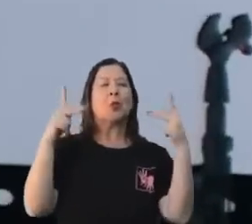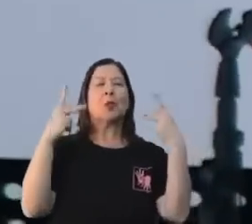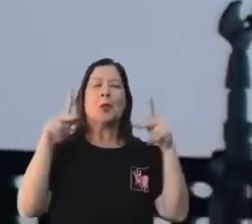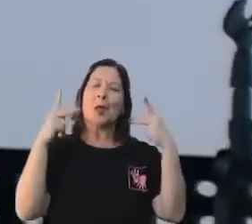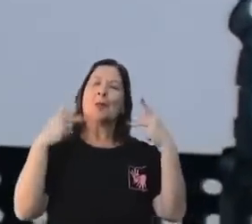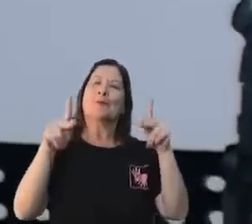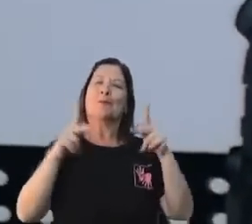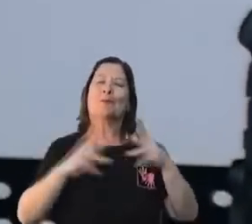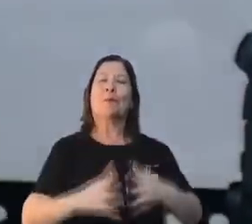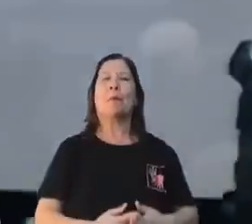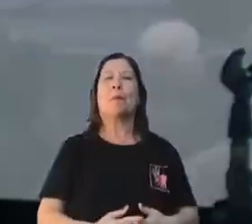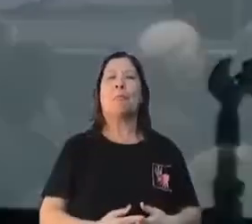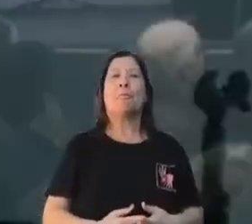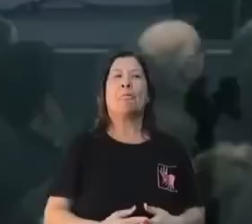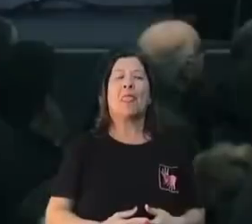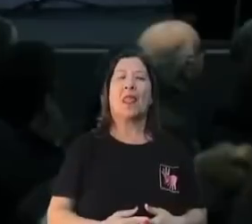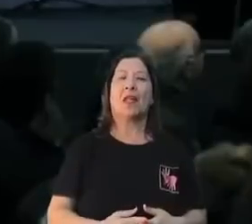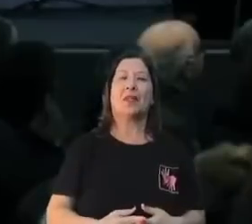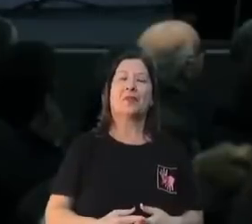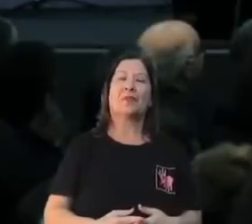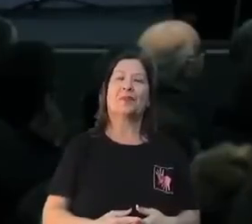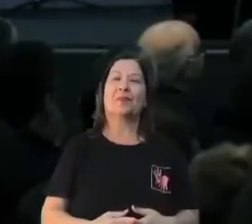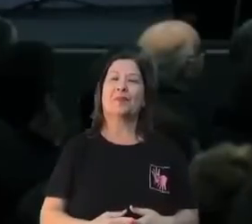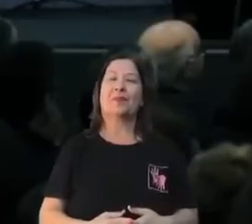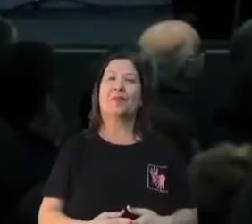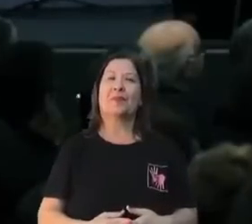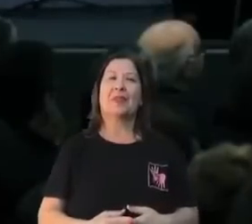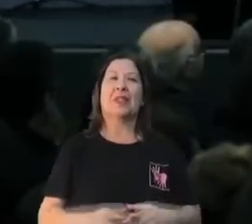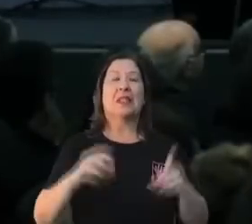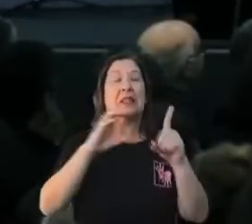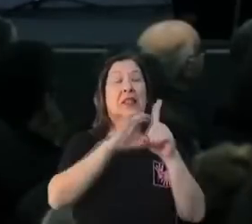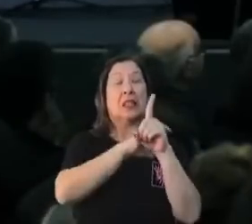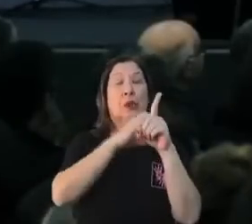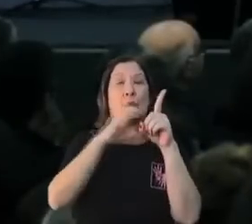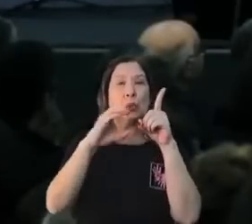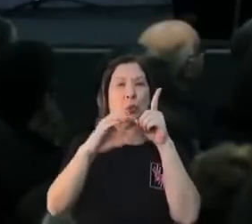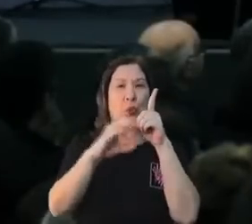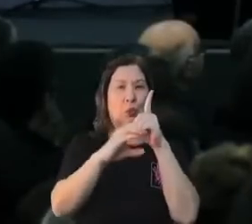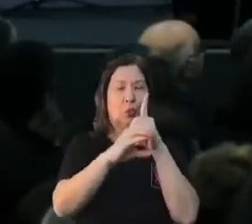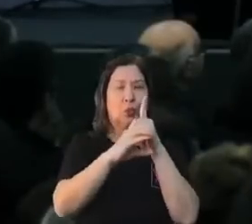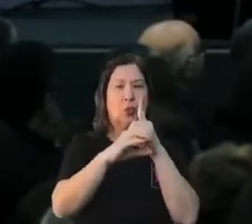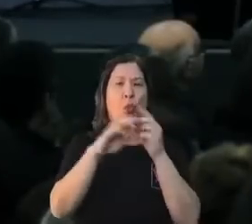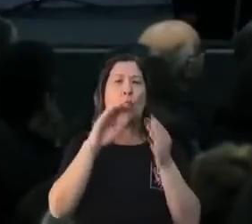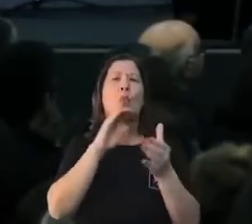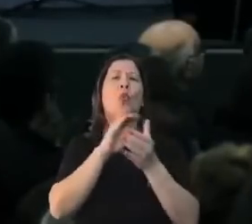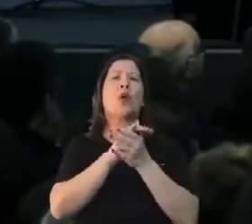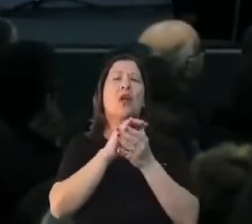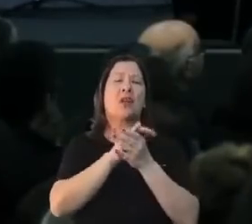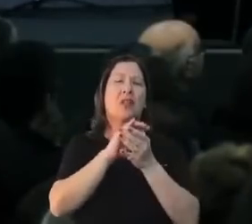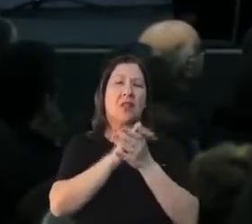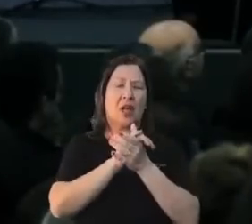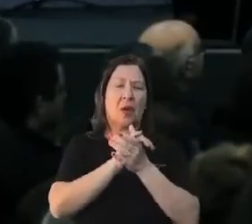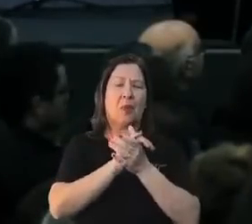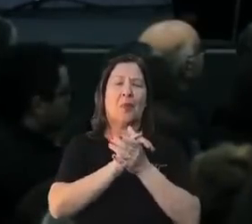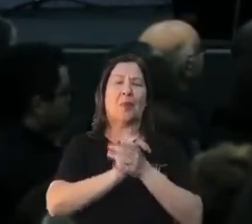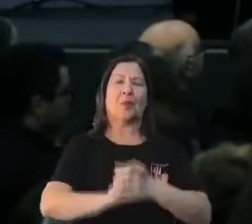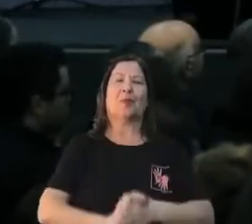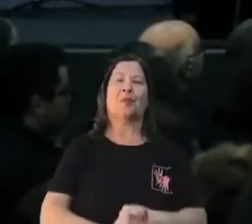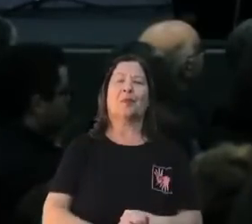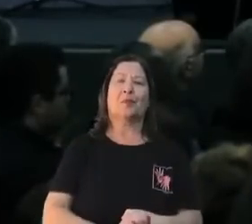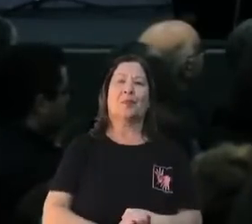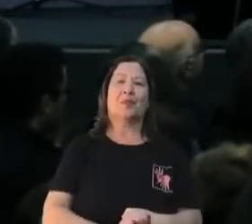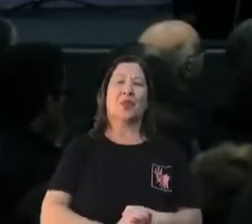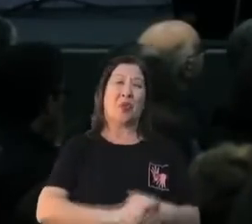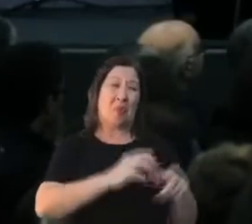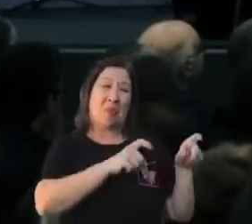um casal de meeiros. Meieiro é uma pessoa que trabalha no sítio, na fazenda de alguém, e ao